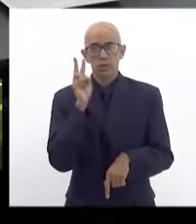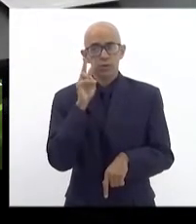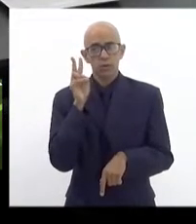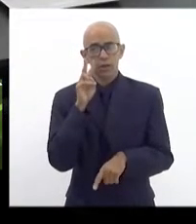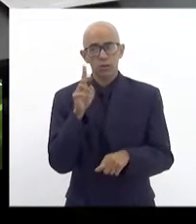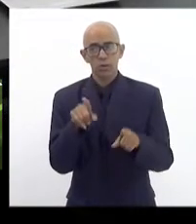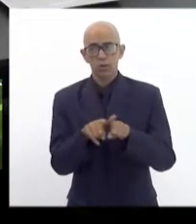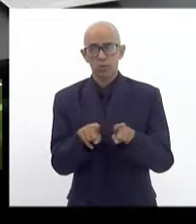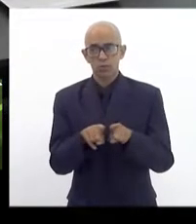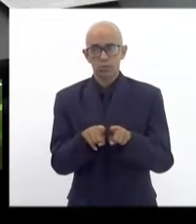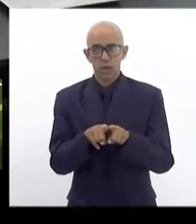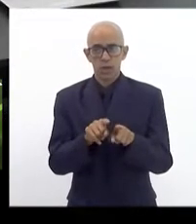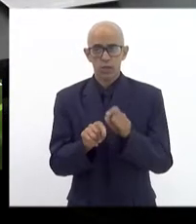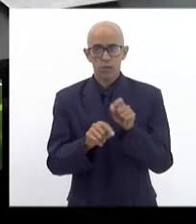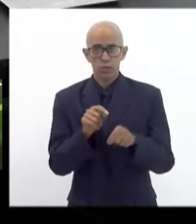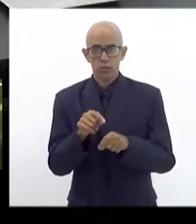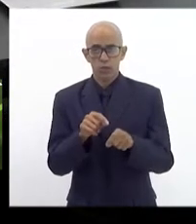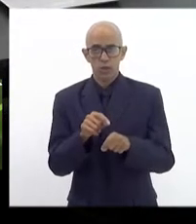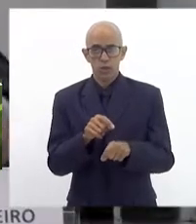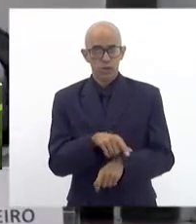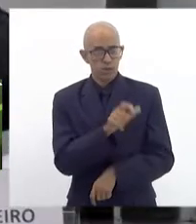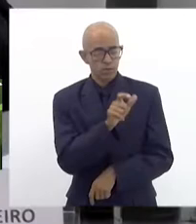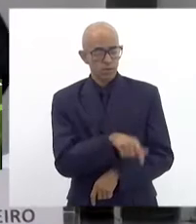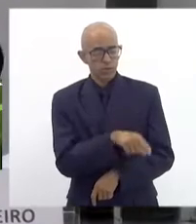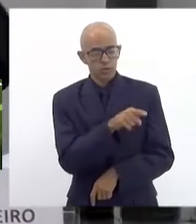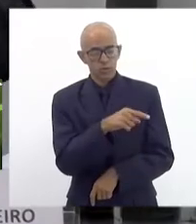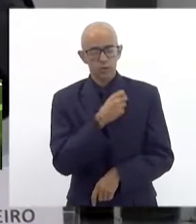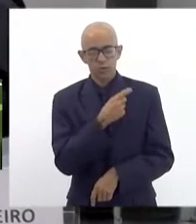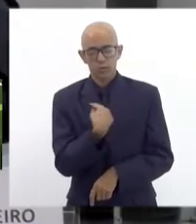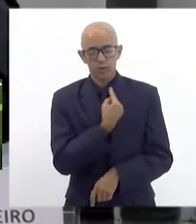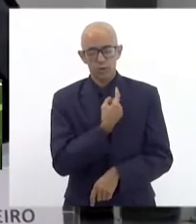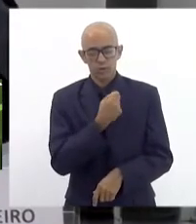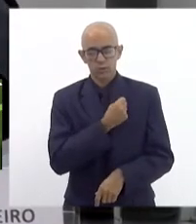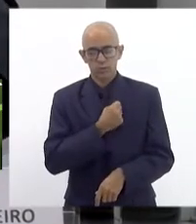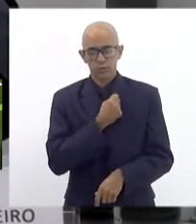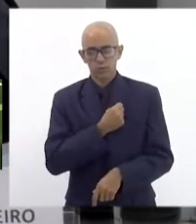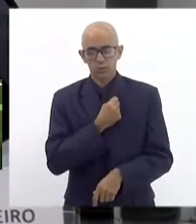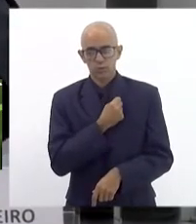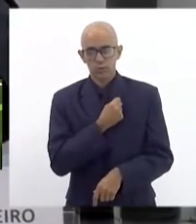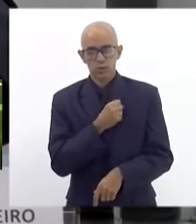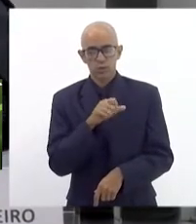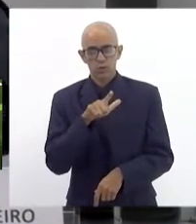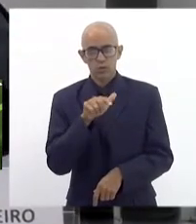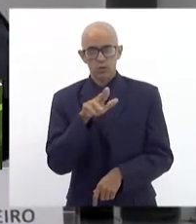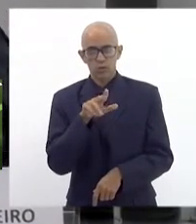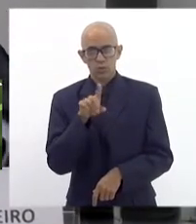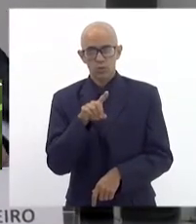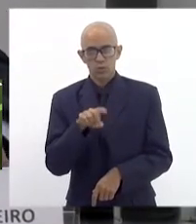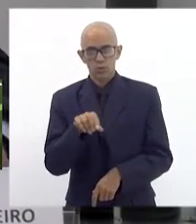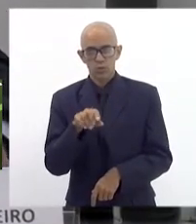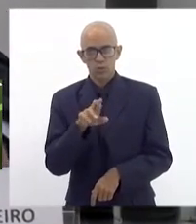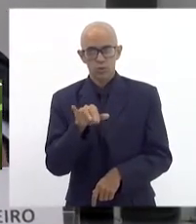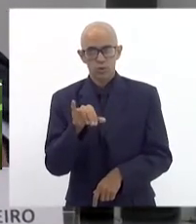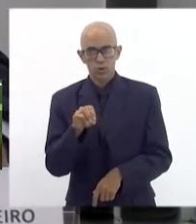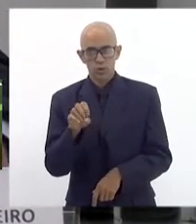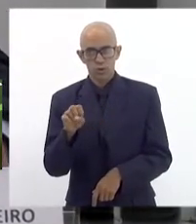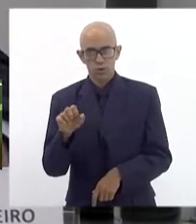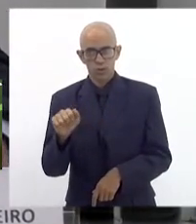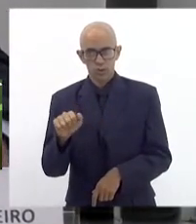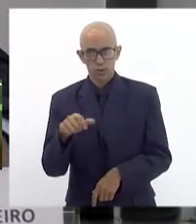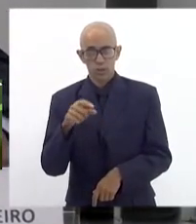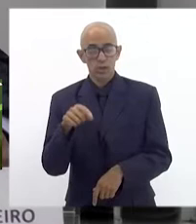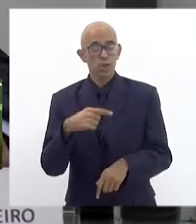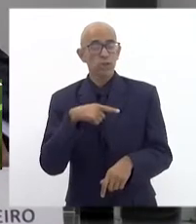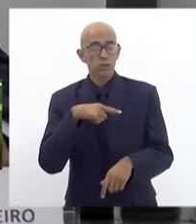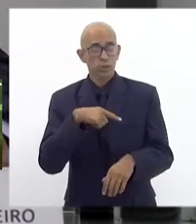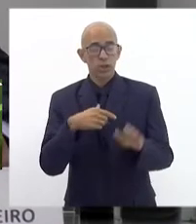figura queridíssima e saudosíssima e emblemática para a ciência e tecnologia no Brasil, de Luiz Pinguelli Rosa. Aliás, já é uma proposta dessa Comissão de Ciência e